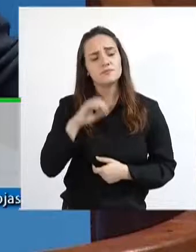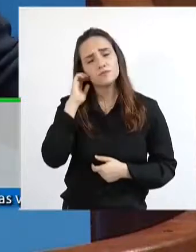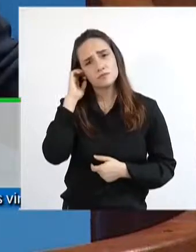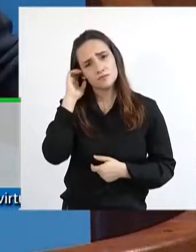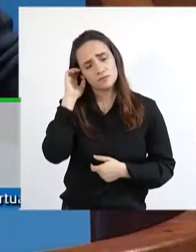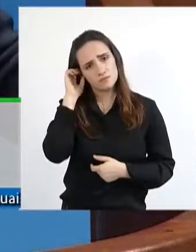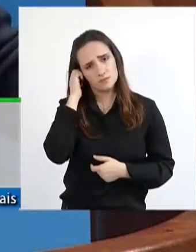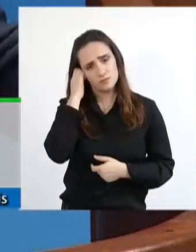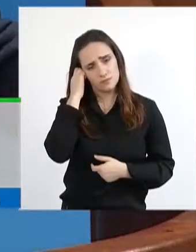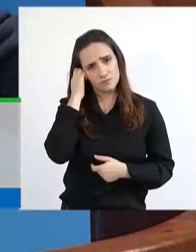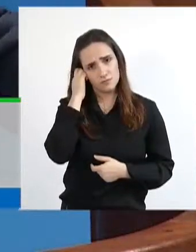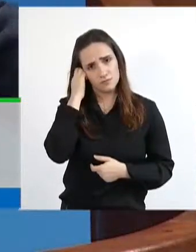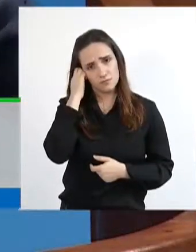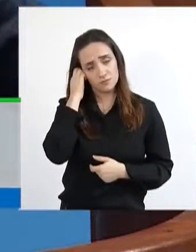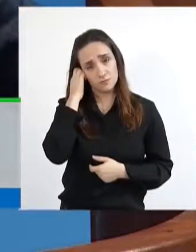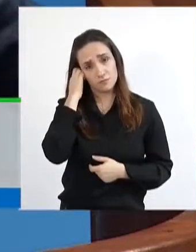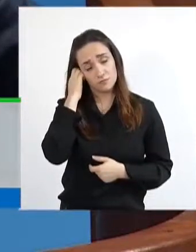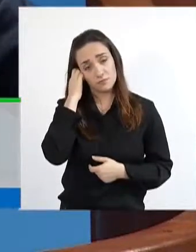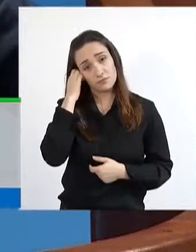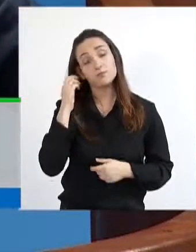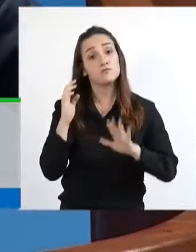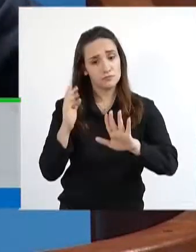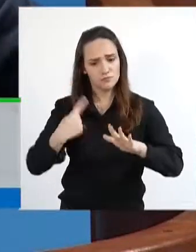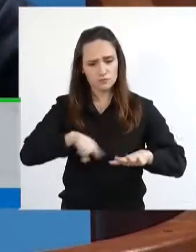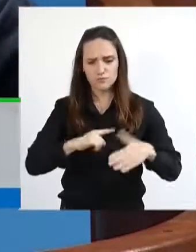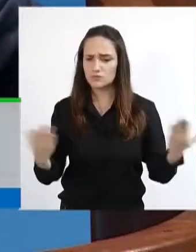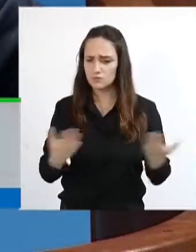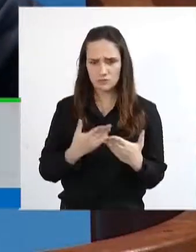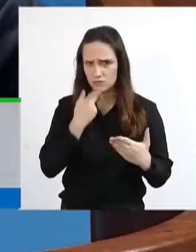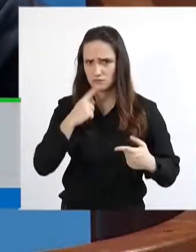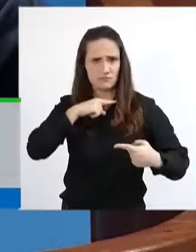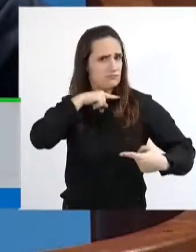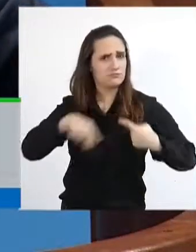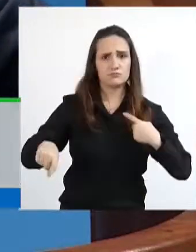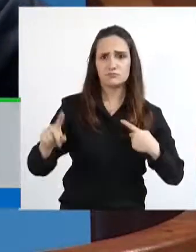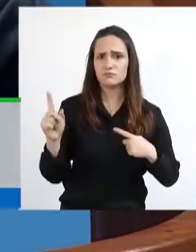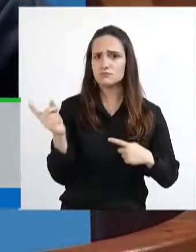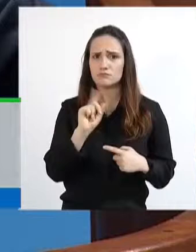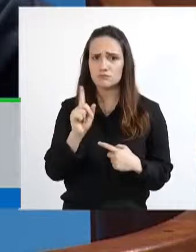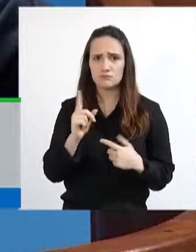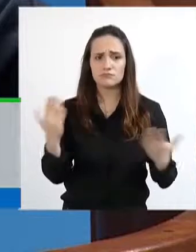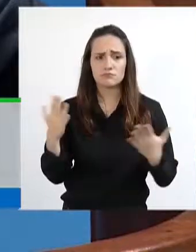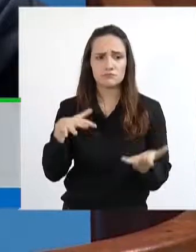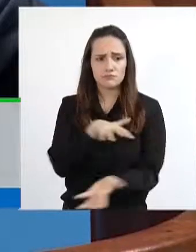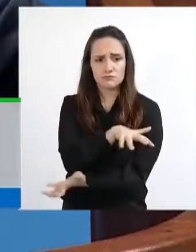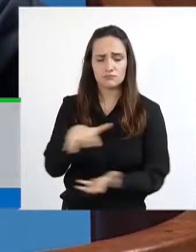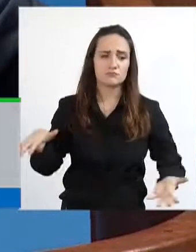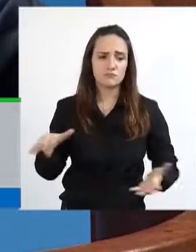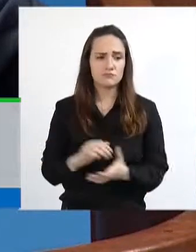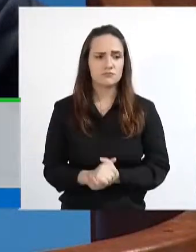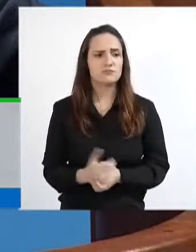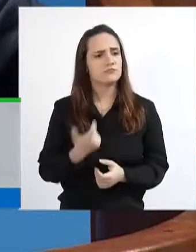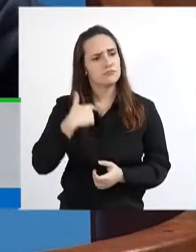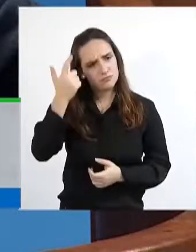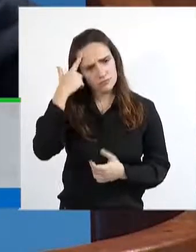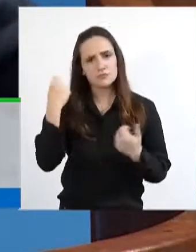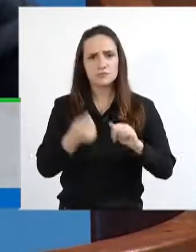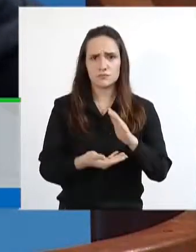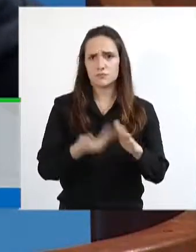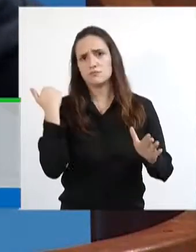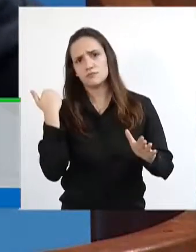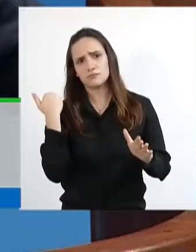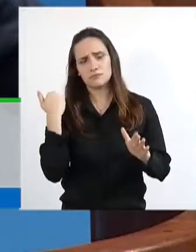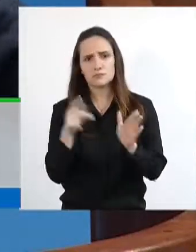E nós estamos nos posicionando contra essa reforma, achamos que o projeto tem que ser retirado